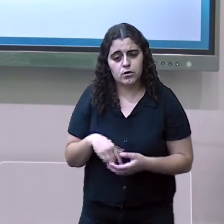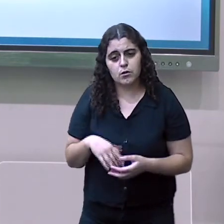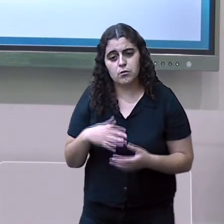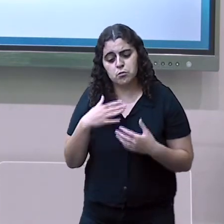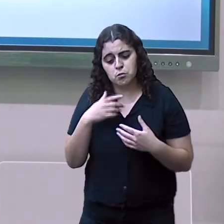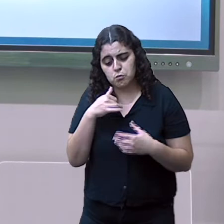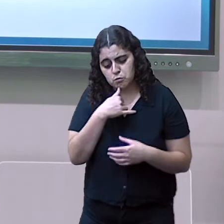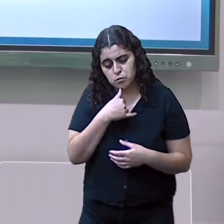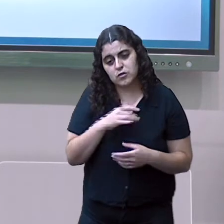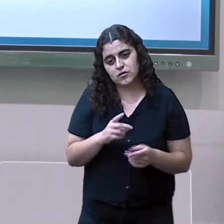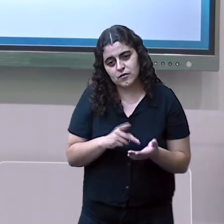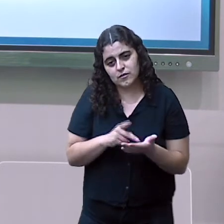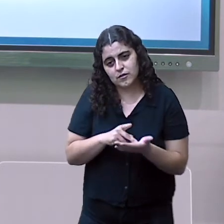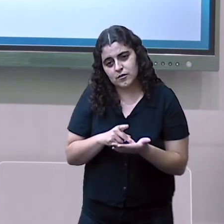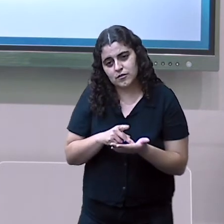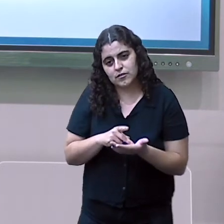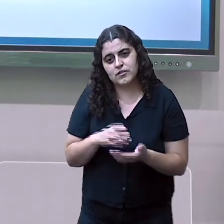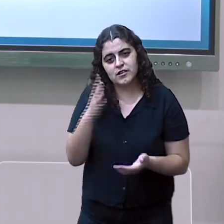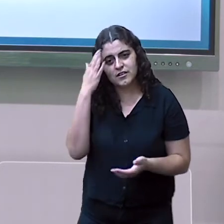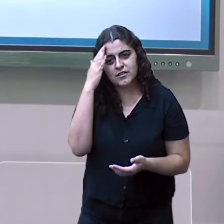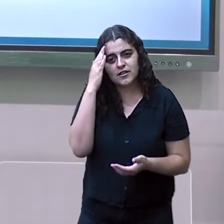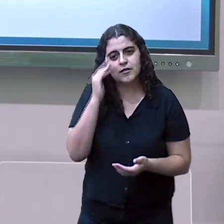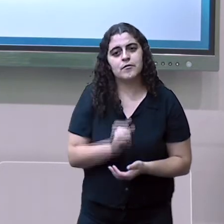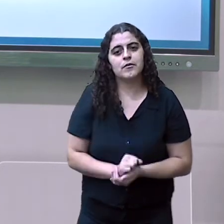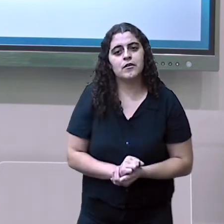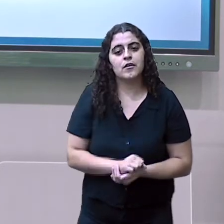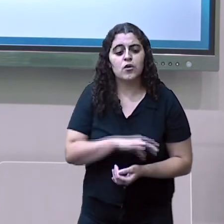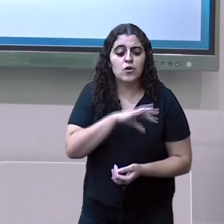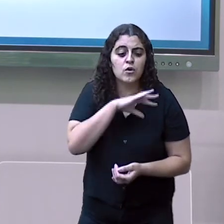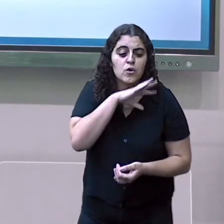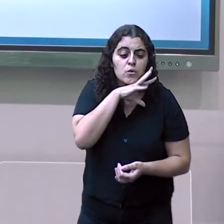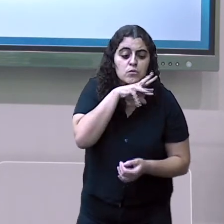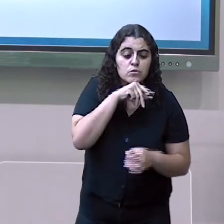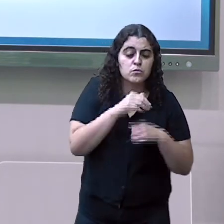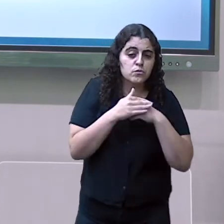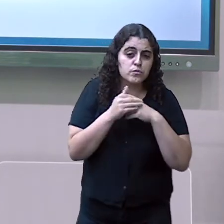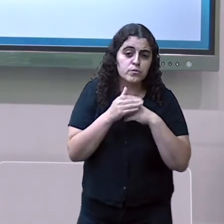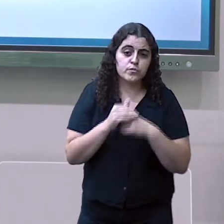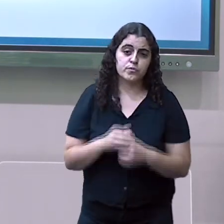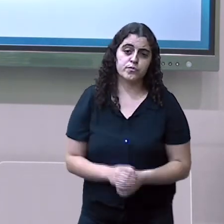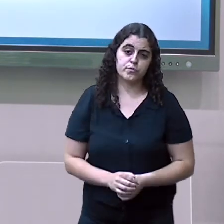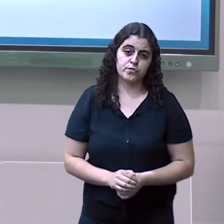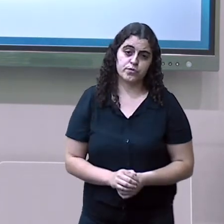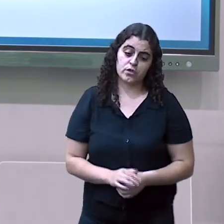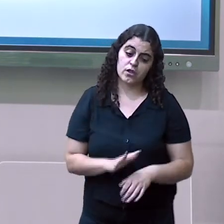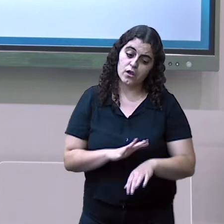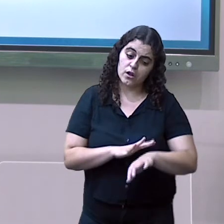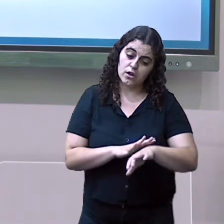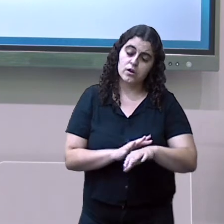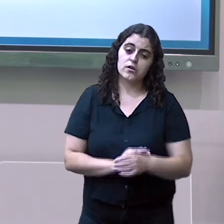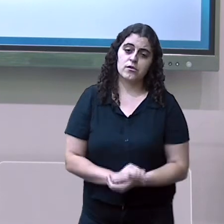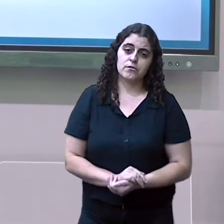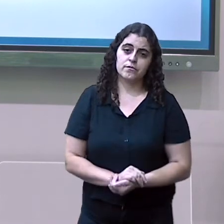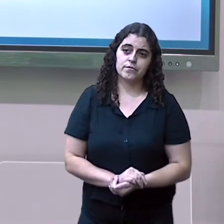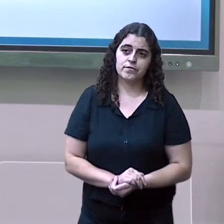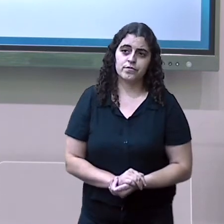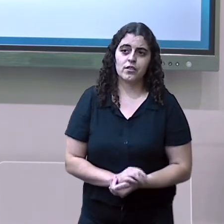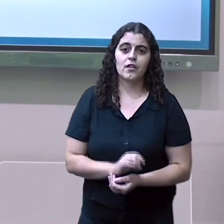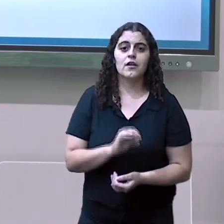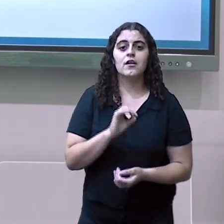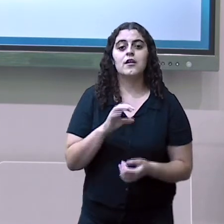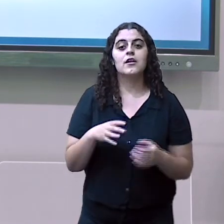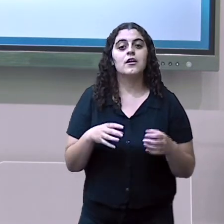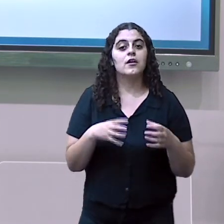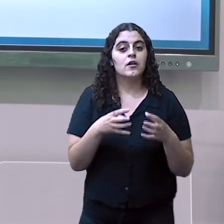mais tristinho. Você sabe que algo não vai bem com o seu animalzinho. Então, todo